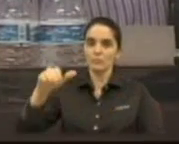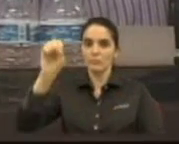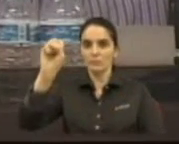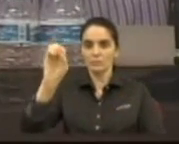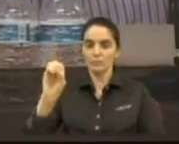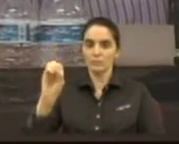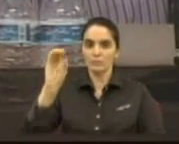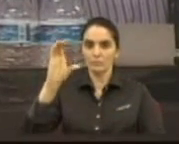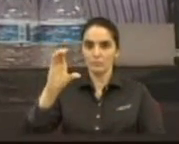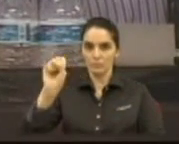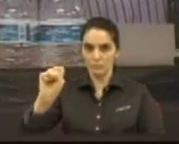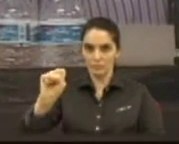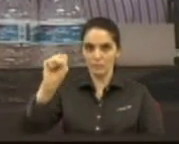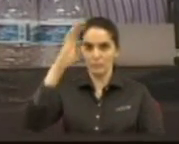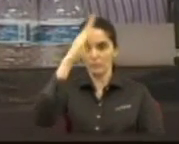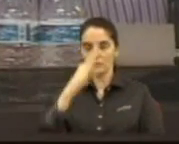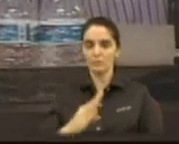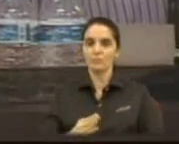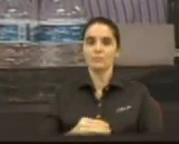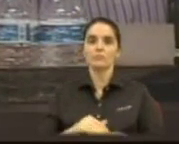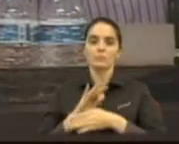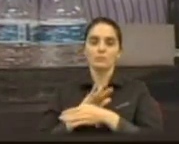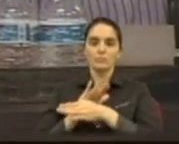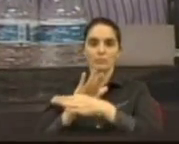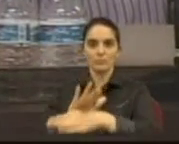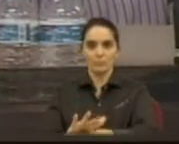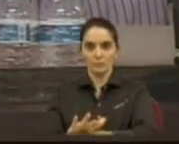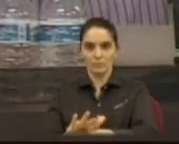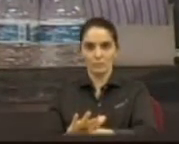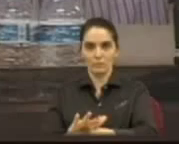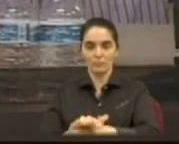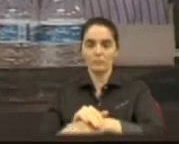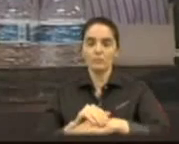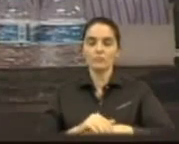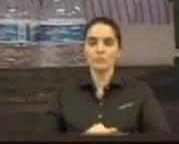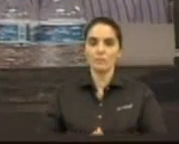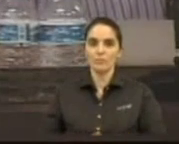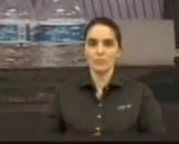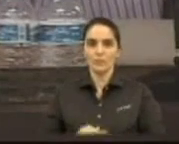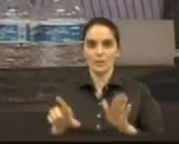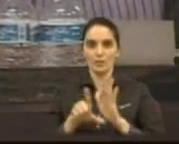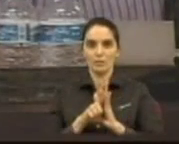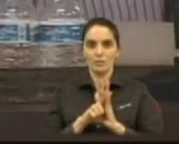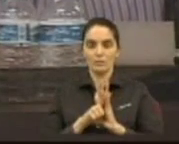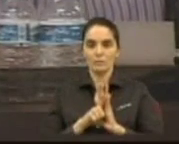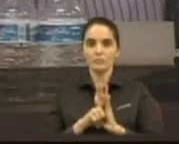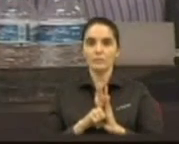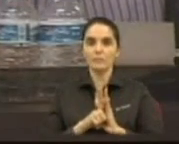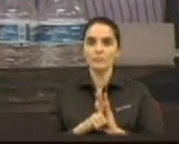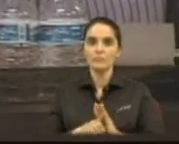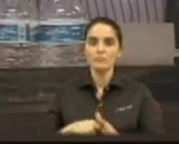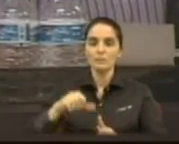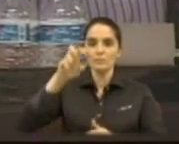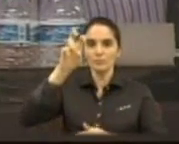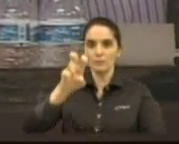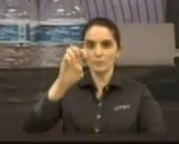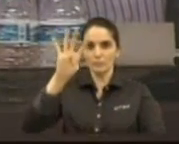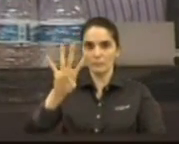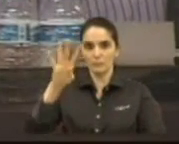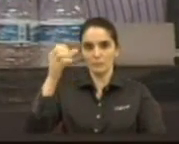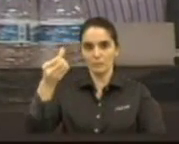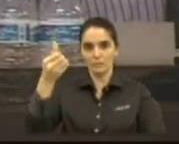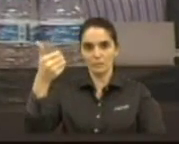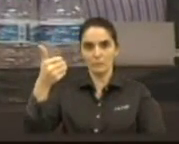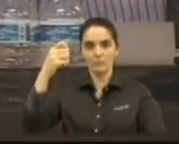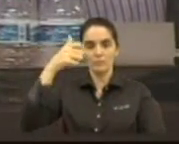incluí-la na relação das subvenções, auxílios e ou contribuições da Lei Municipal número 5.461, de 19